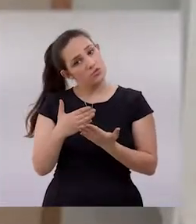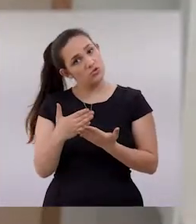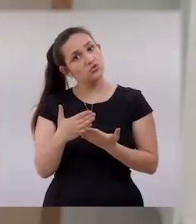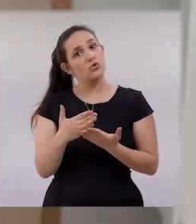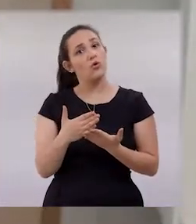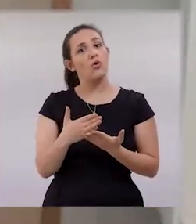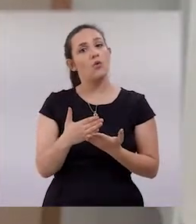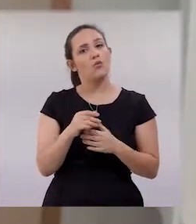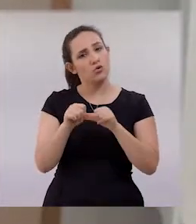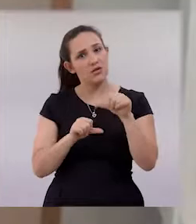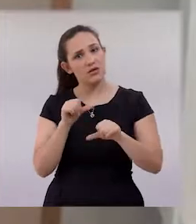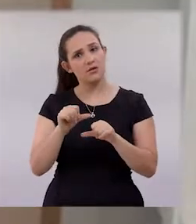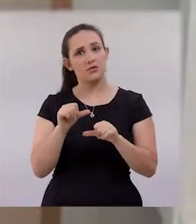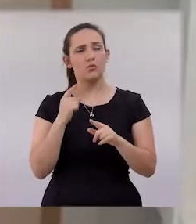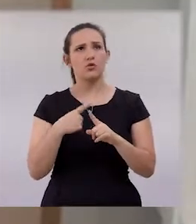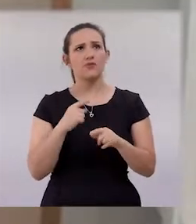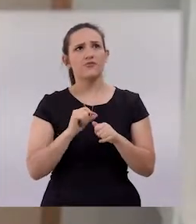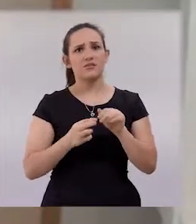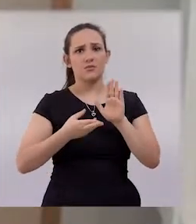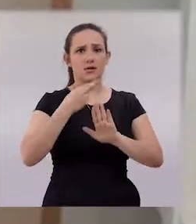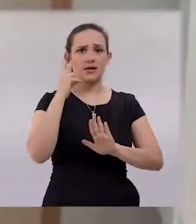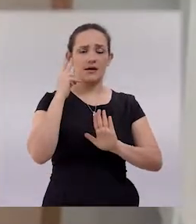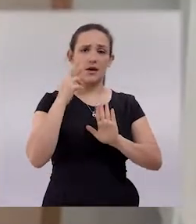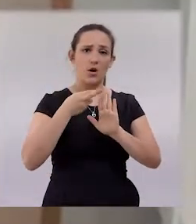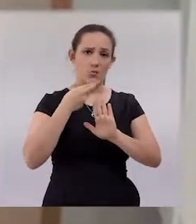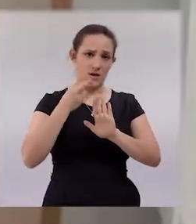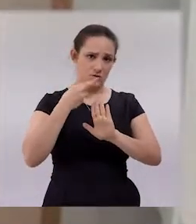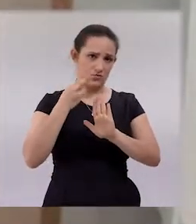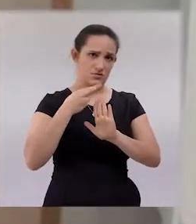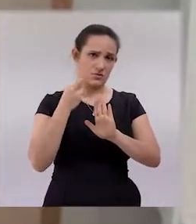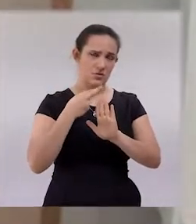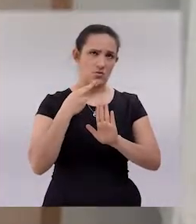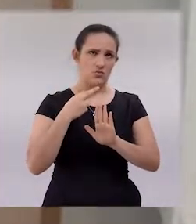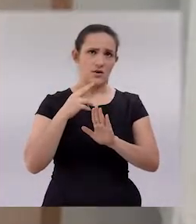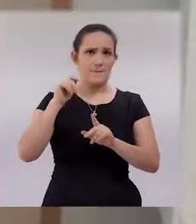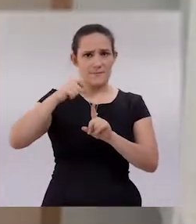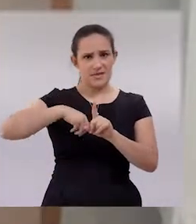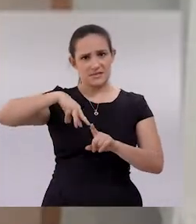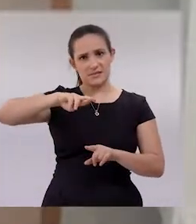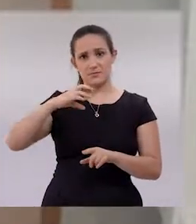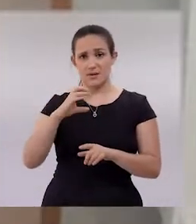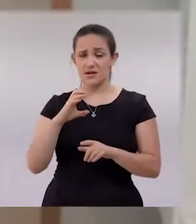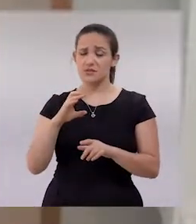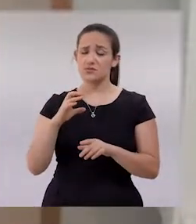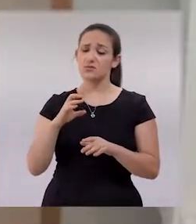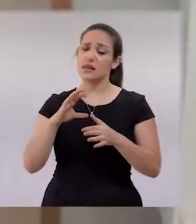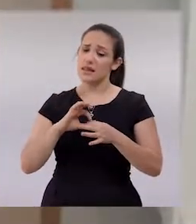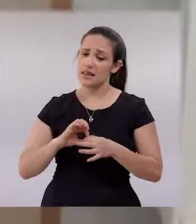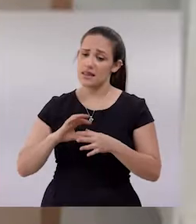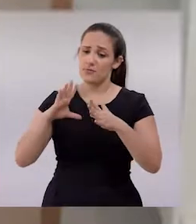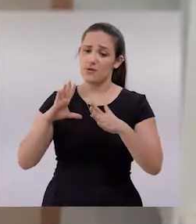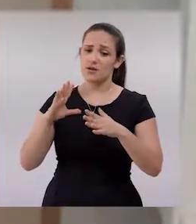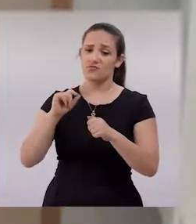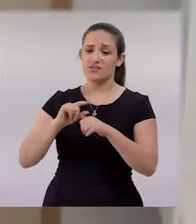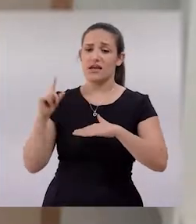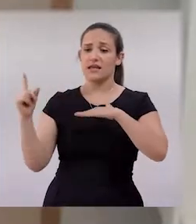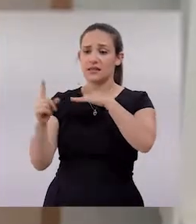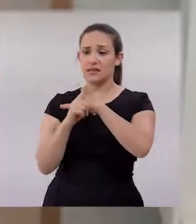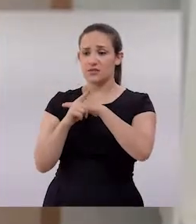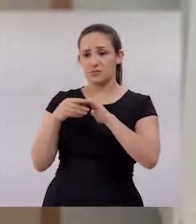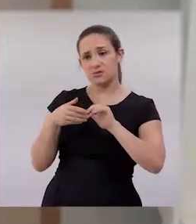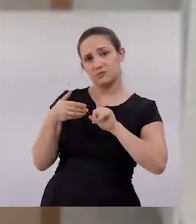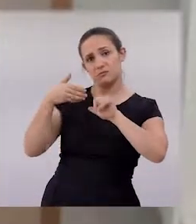da Saúde, que promulgou uma resolução em março, autorizando a utilização